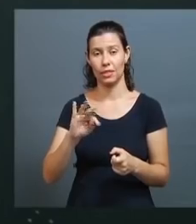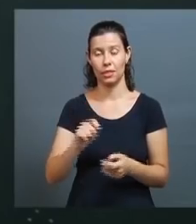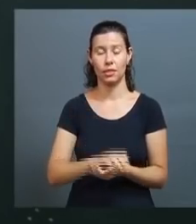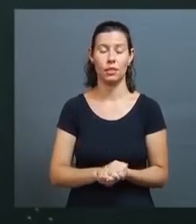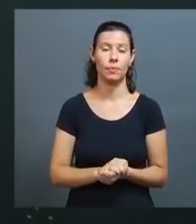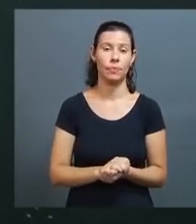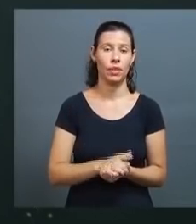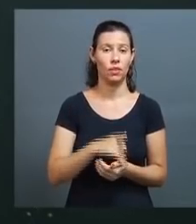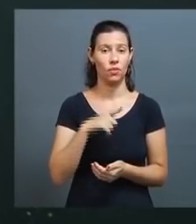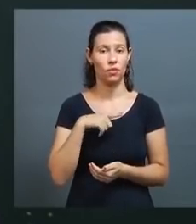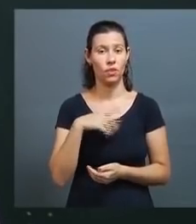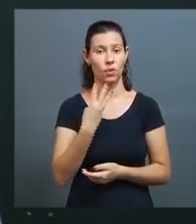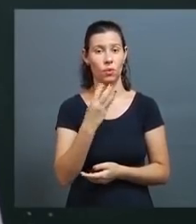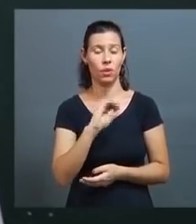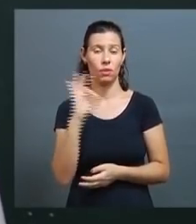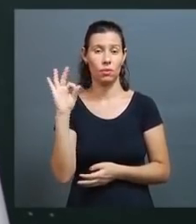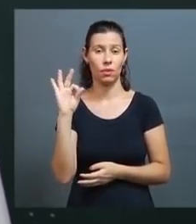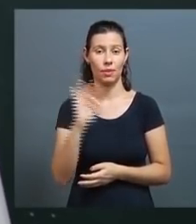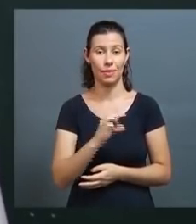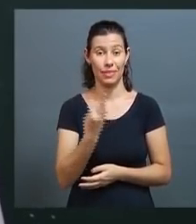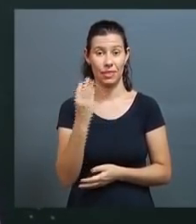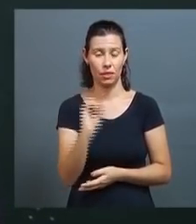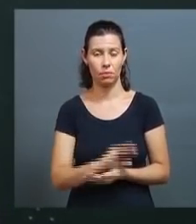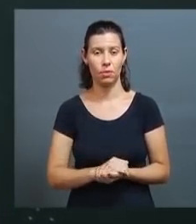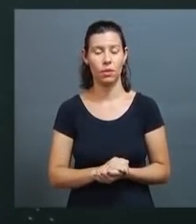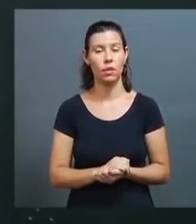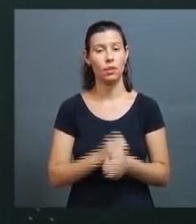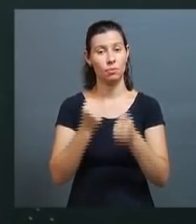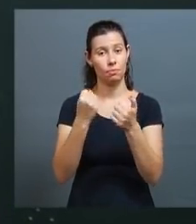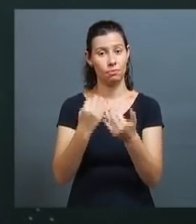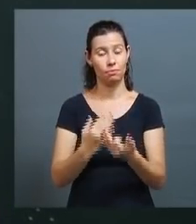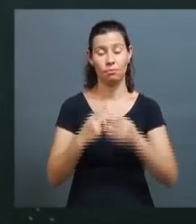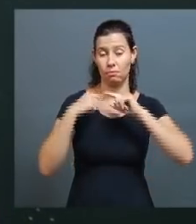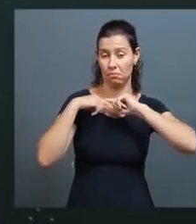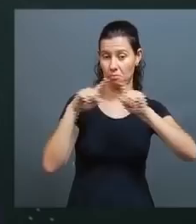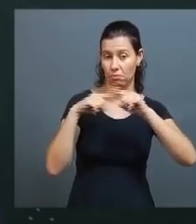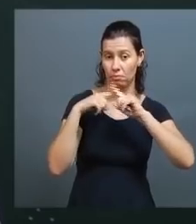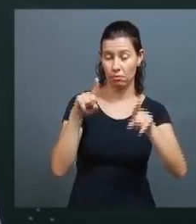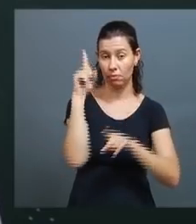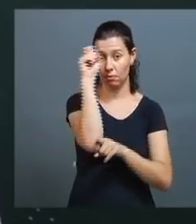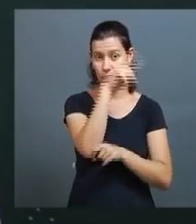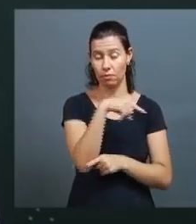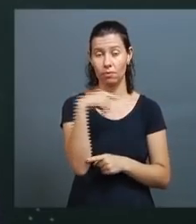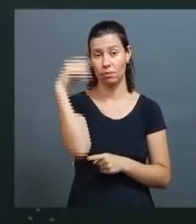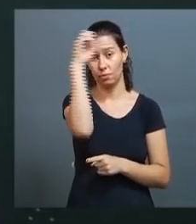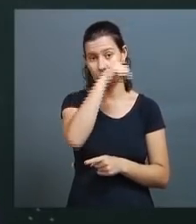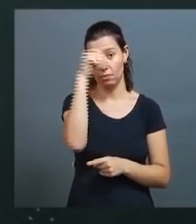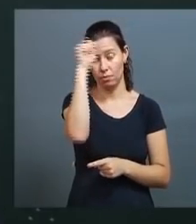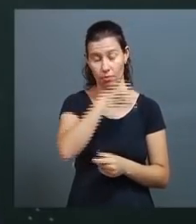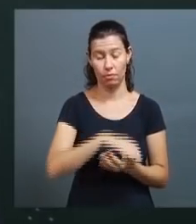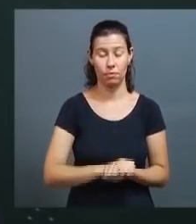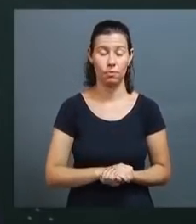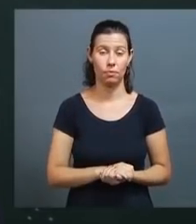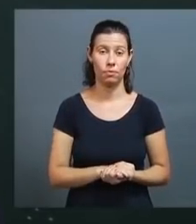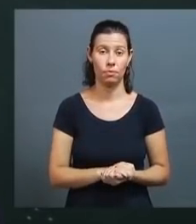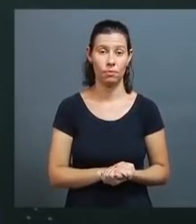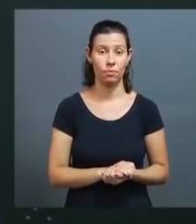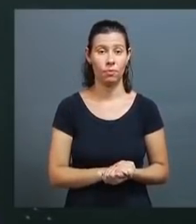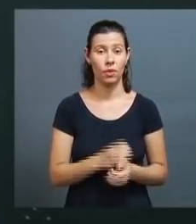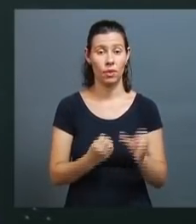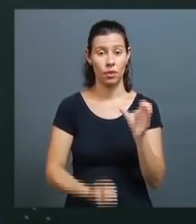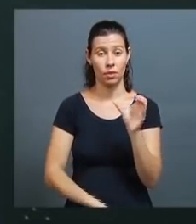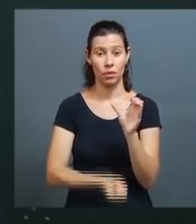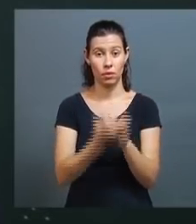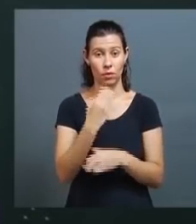40% das crianças dessa fila, elas tinham como queixa principal uma dificuldade na aprendizagem. E aí surgiu a ideia